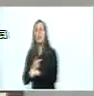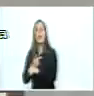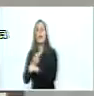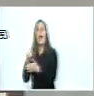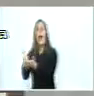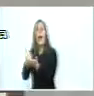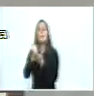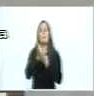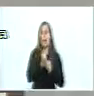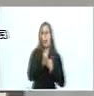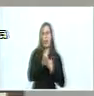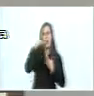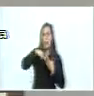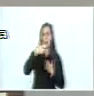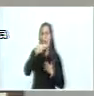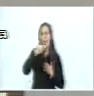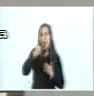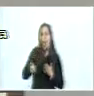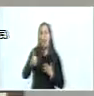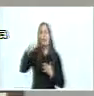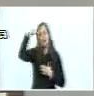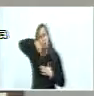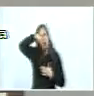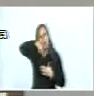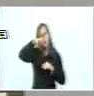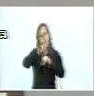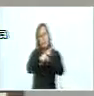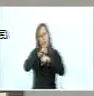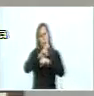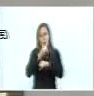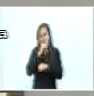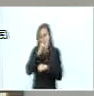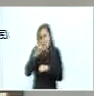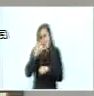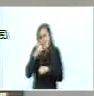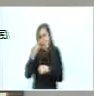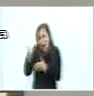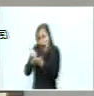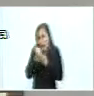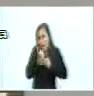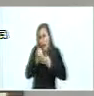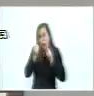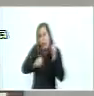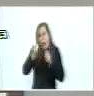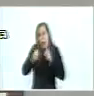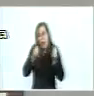regional, uma melhoria para Viçosa. Agora, se eu não tiver um apoio, como que eu vou fazer?